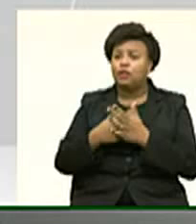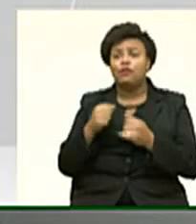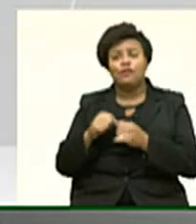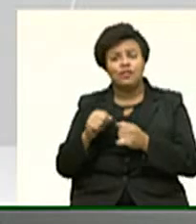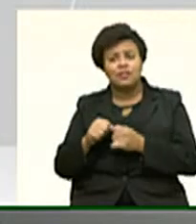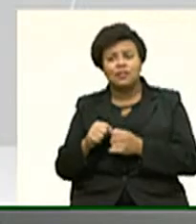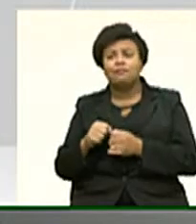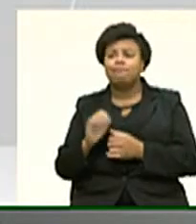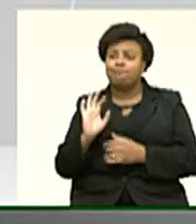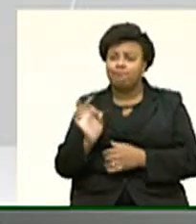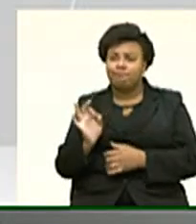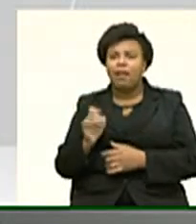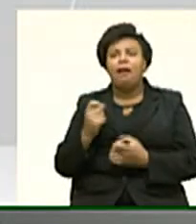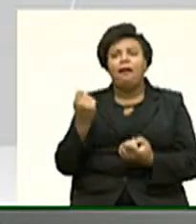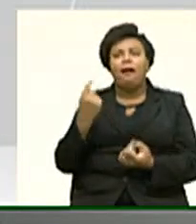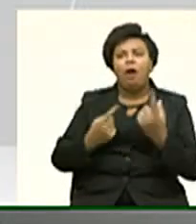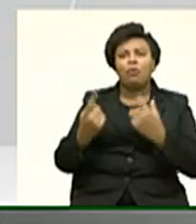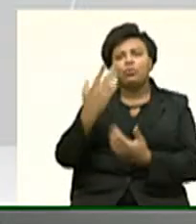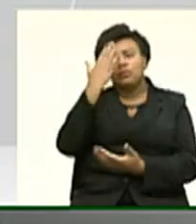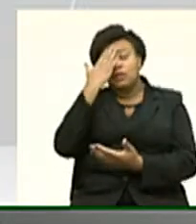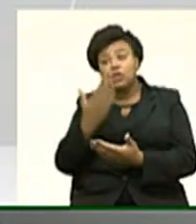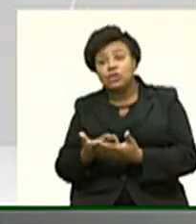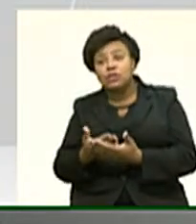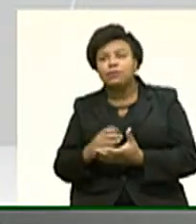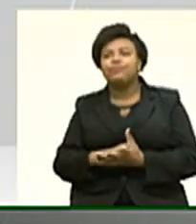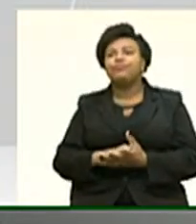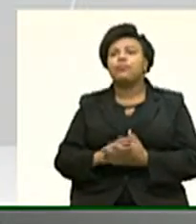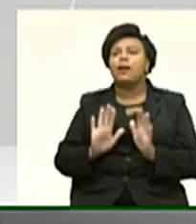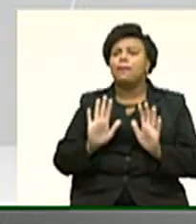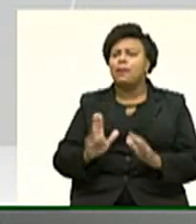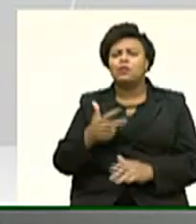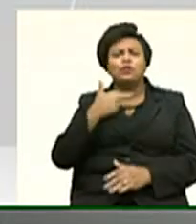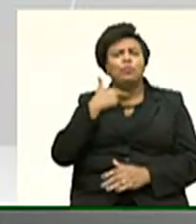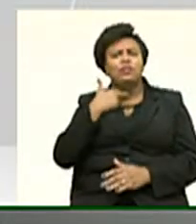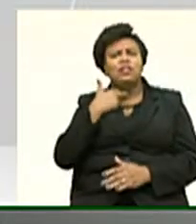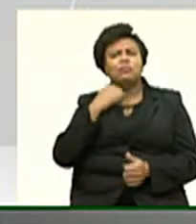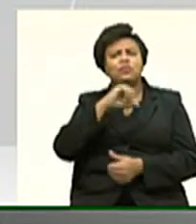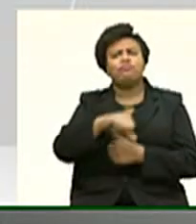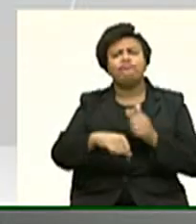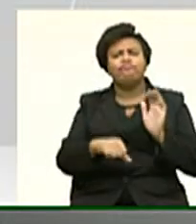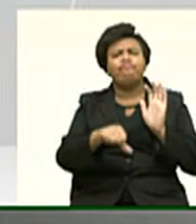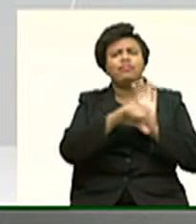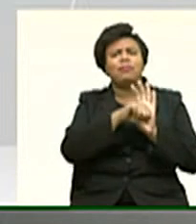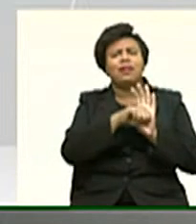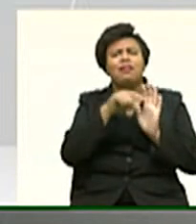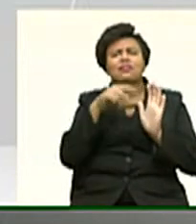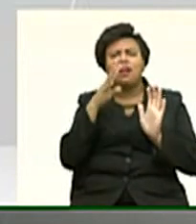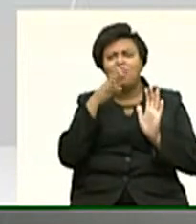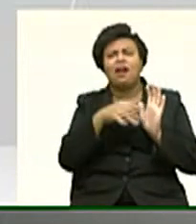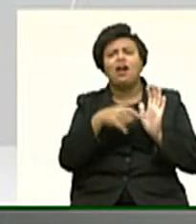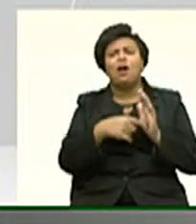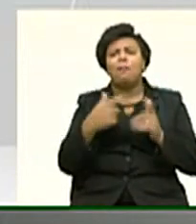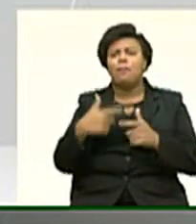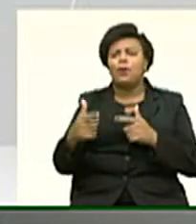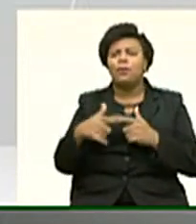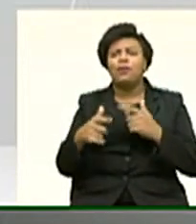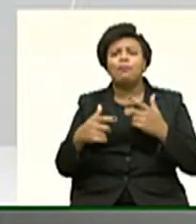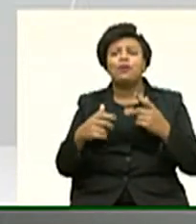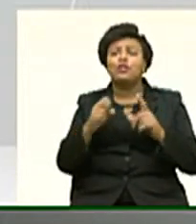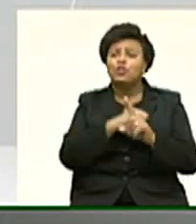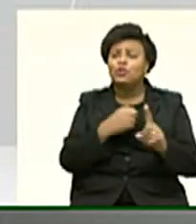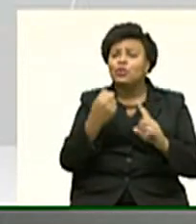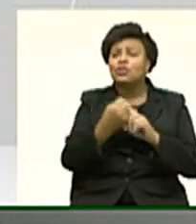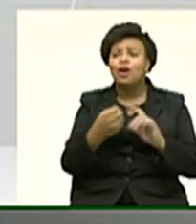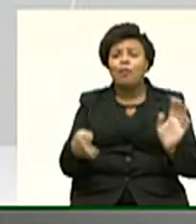pelo menos, né? Alguns acreditam. Nós não podemos criminalizar os programas sociais destinados à população de baixa